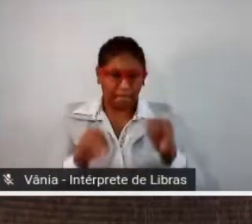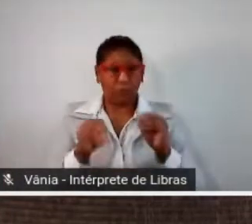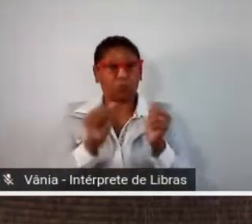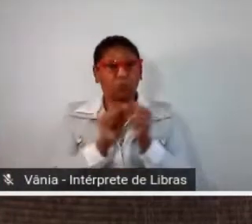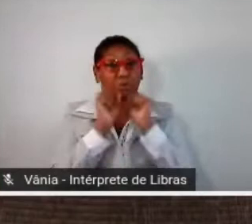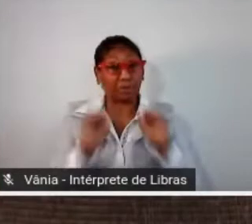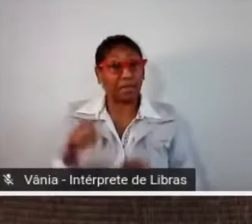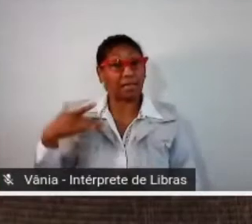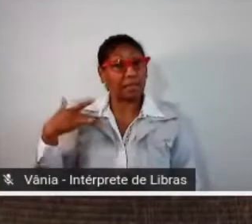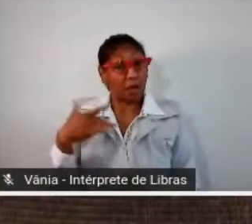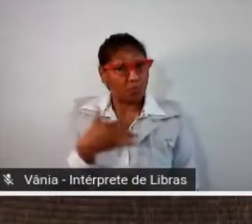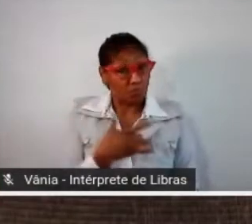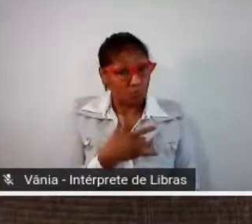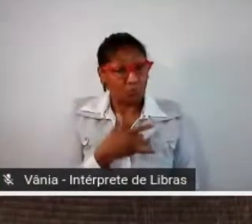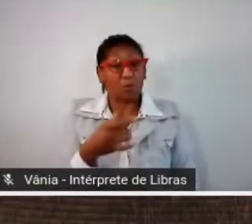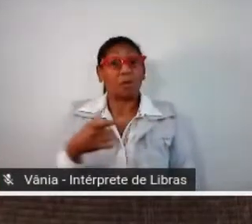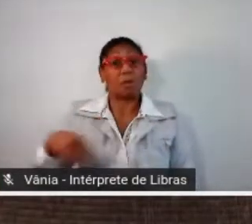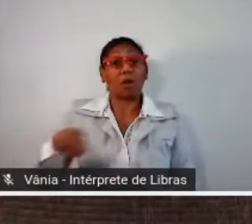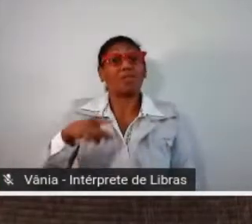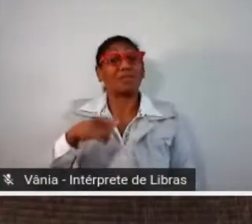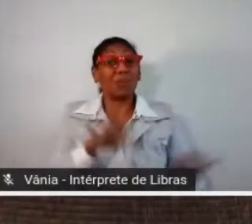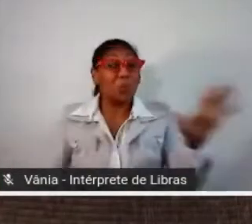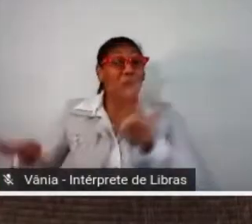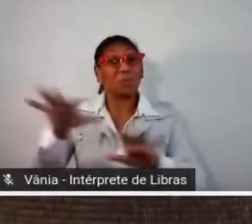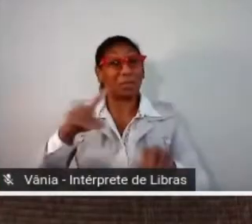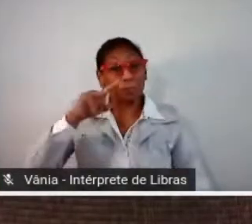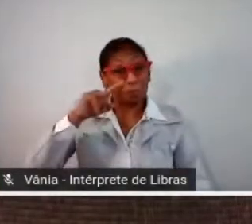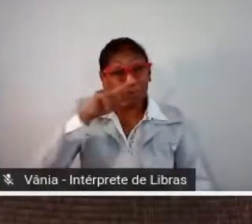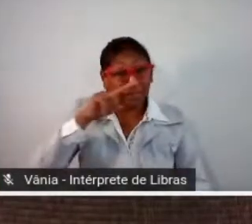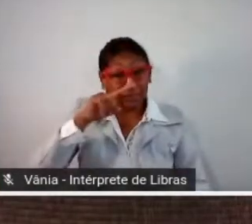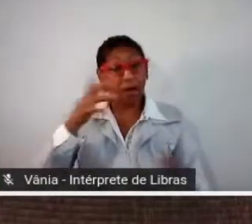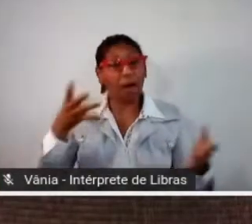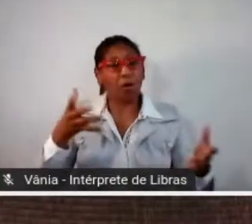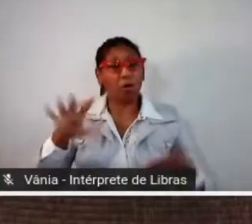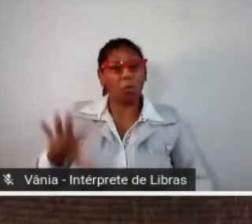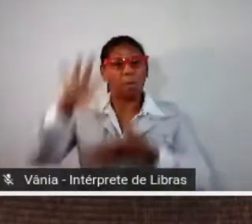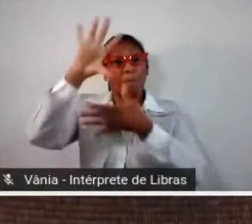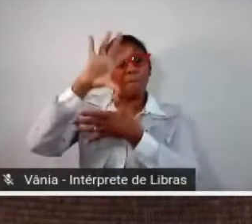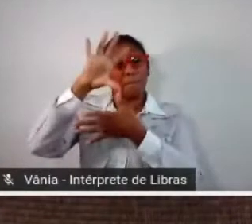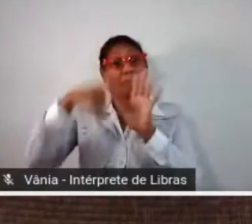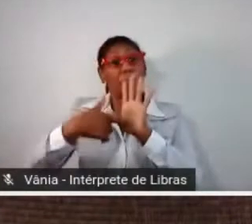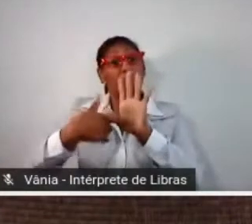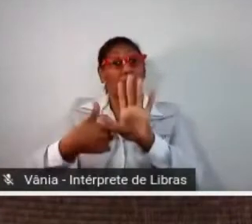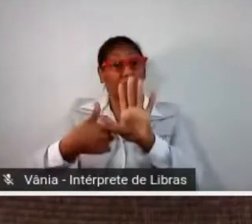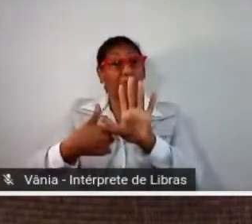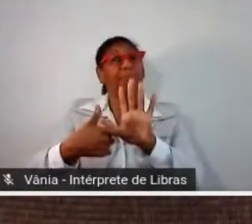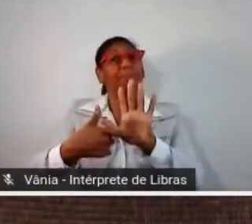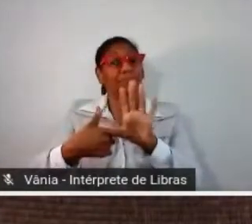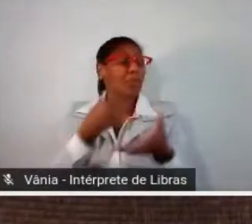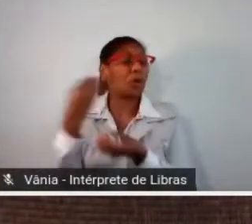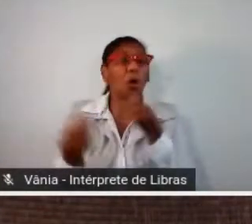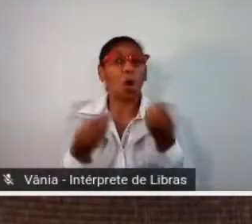a gente ter os níveis de risco. Então, eu acho que agora o mapa ele reflete bem, né, a atual